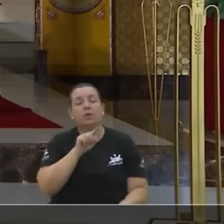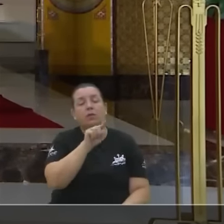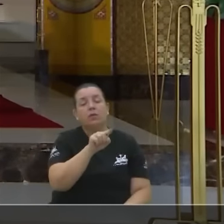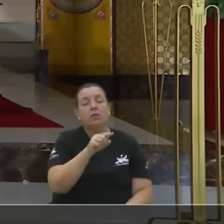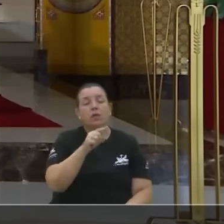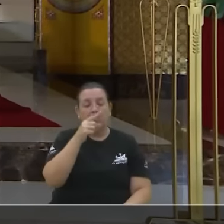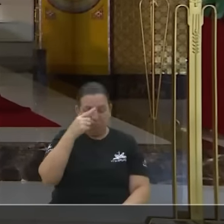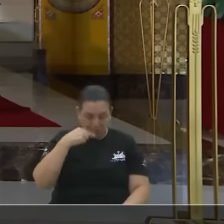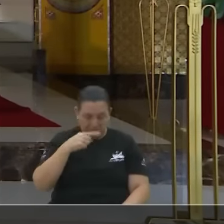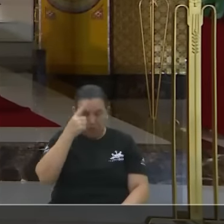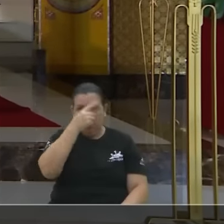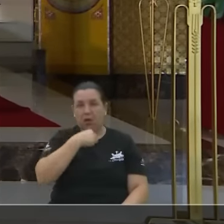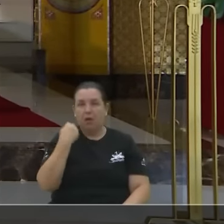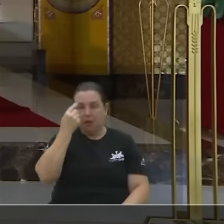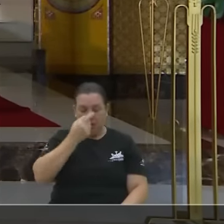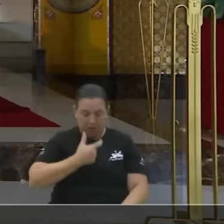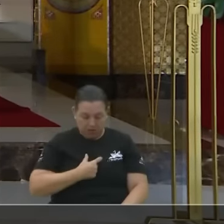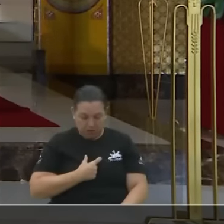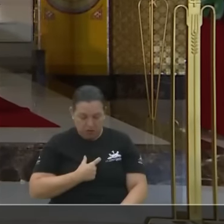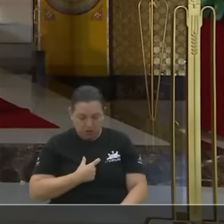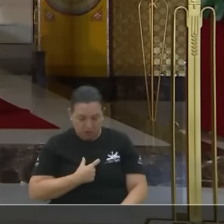crachá, cara crachá, cara crachá.